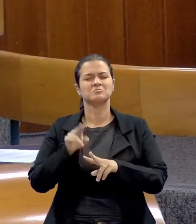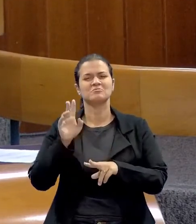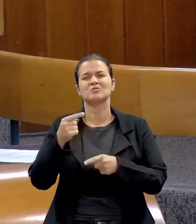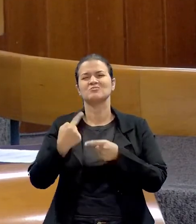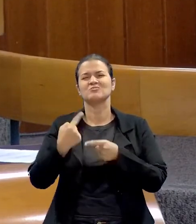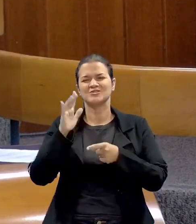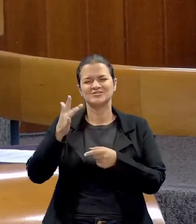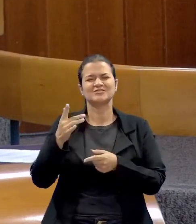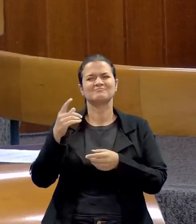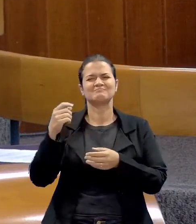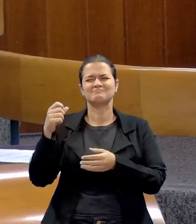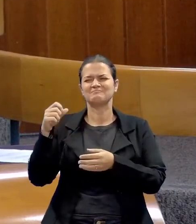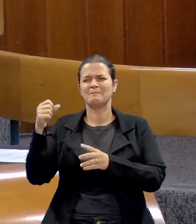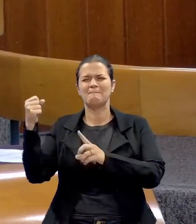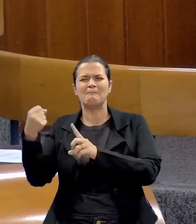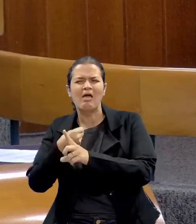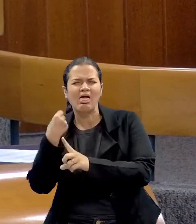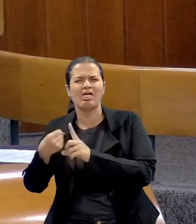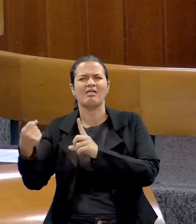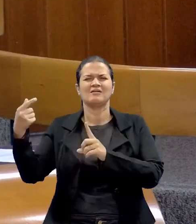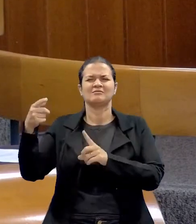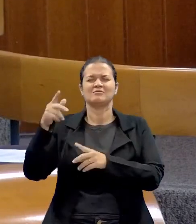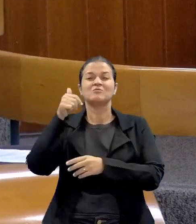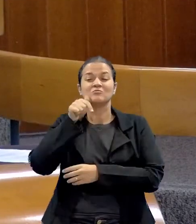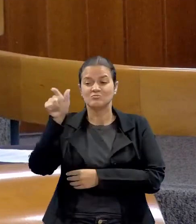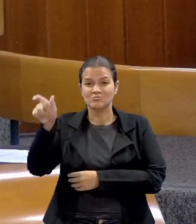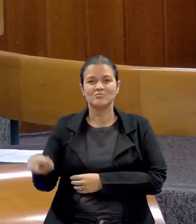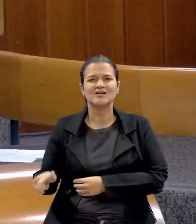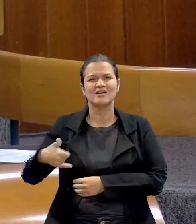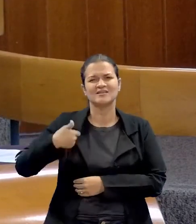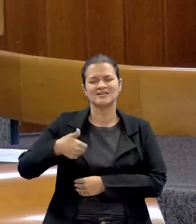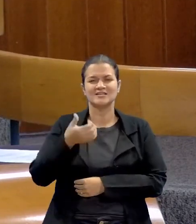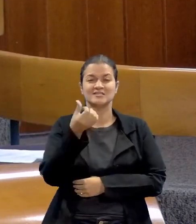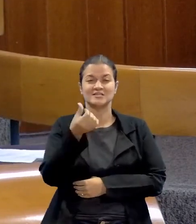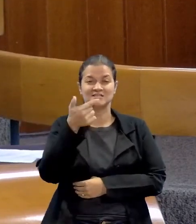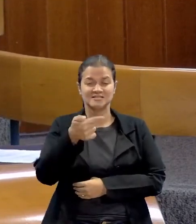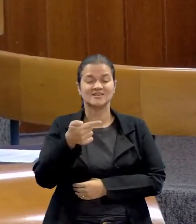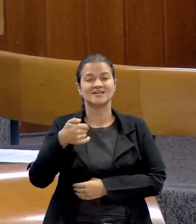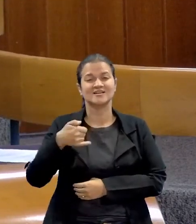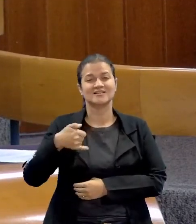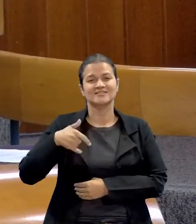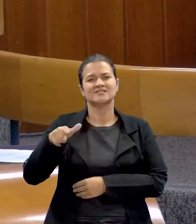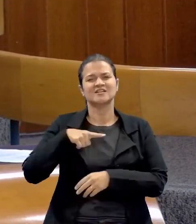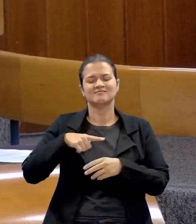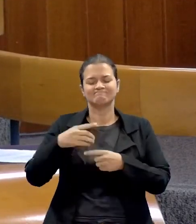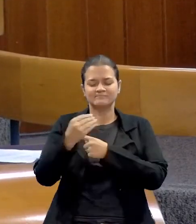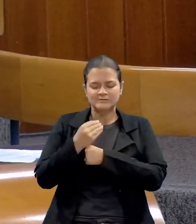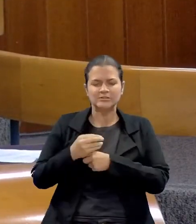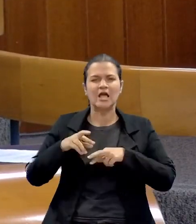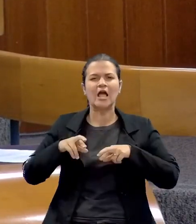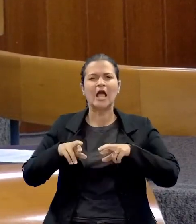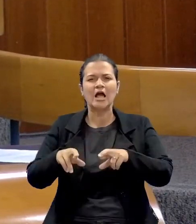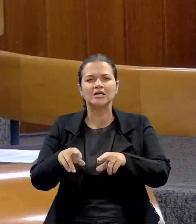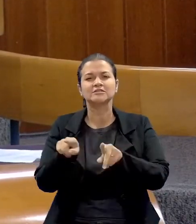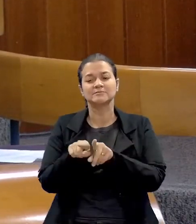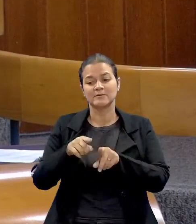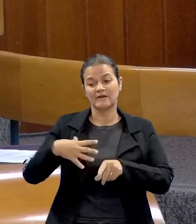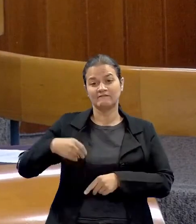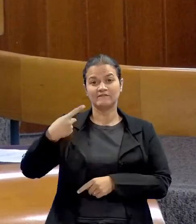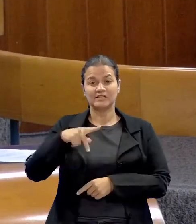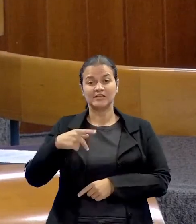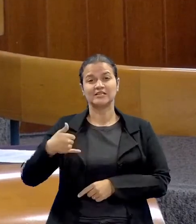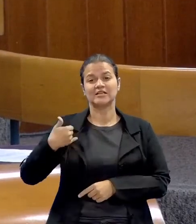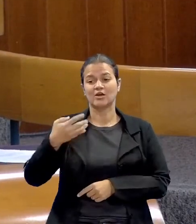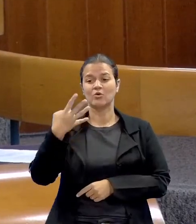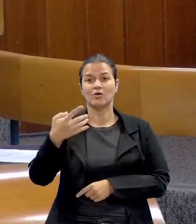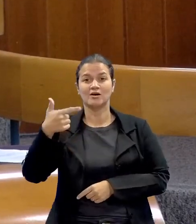qualificadas maus-trato. Uma senhora de 67 anos que trata de um câncer e a filha de 42 anos que tem uma